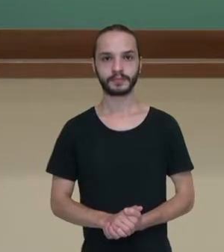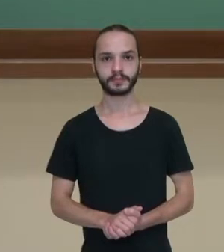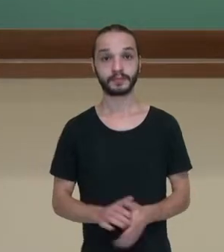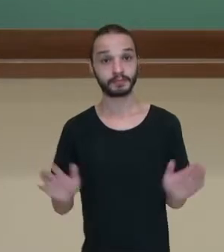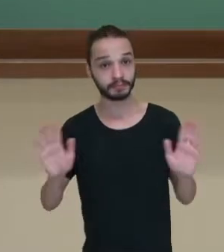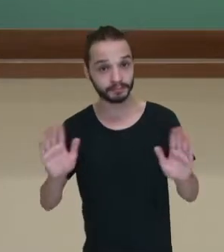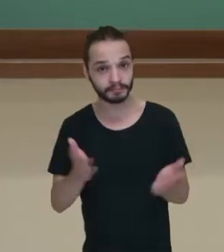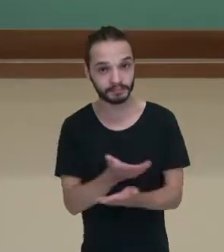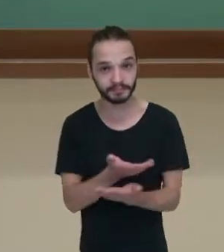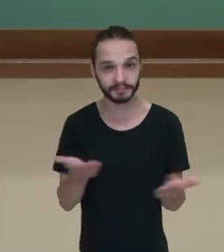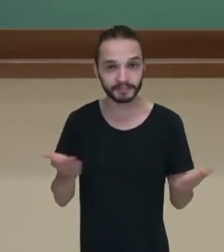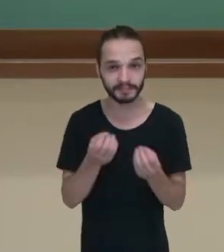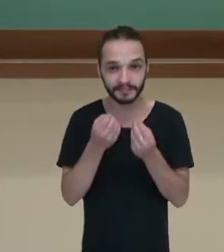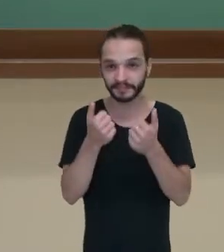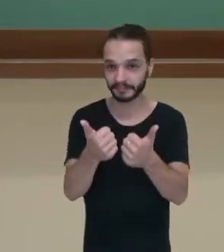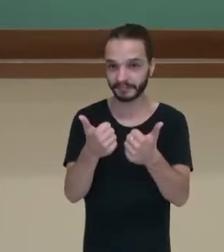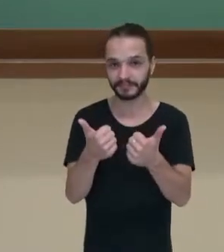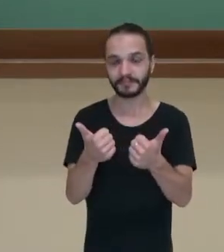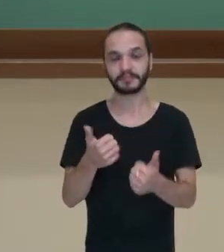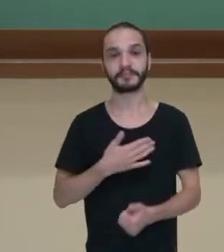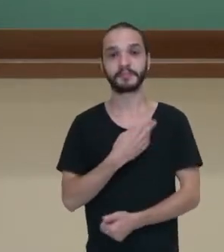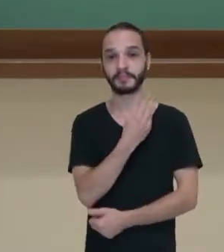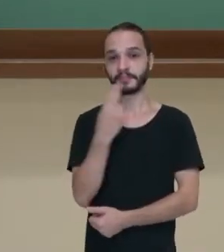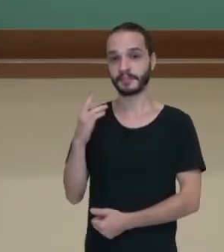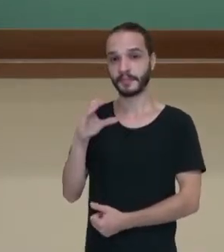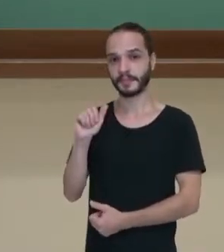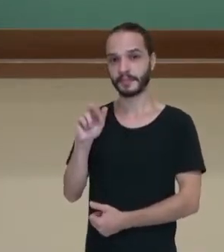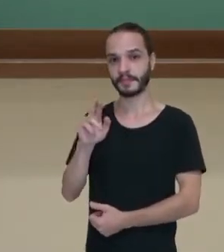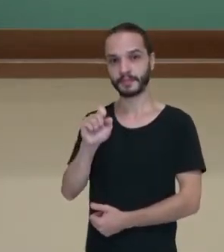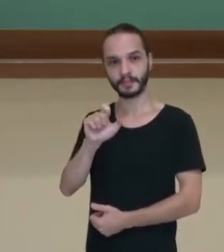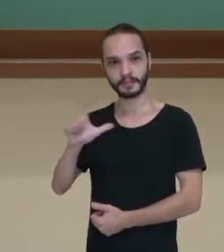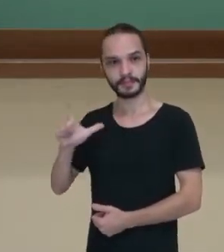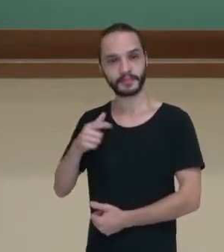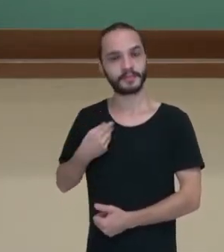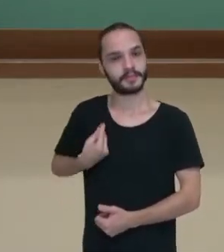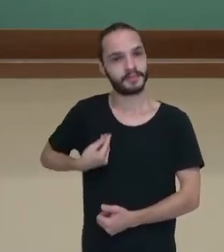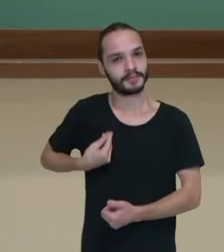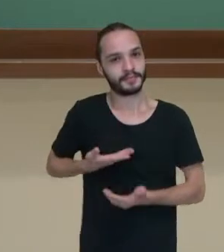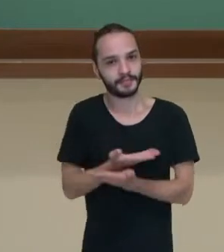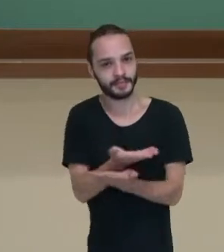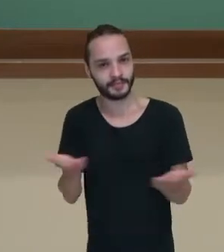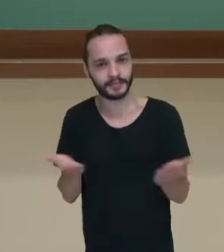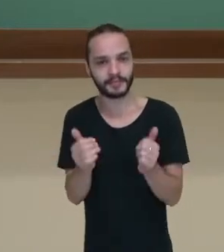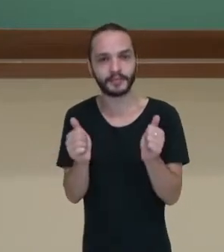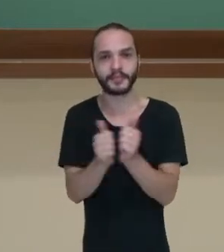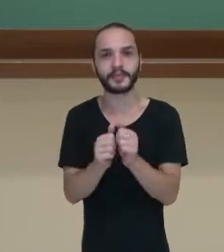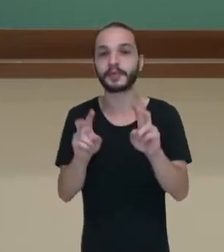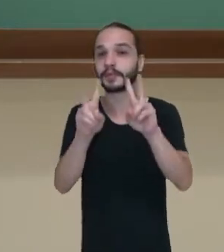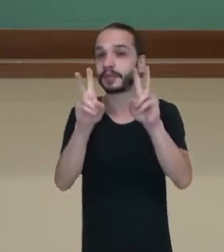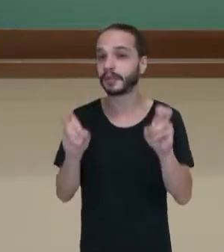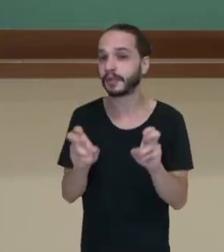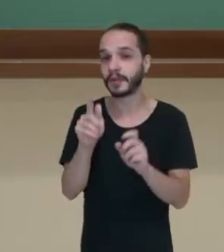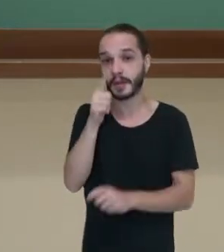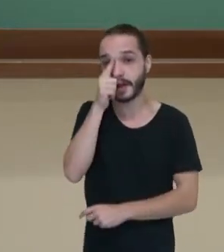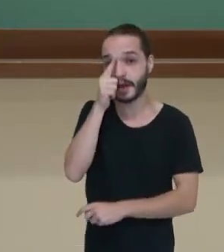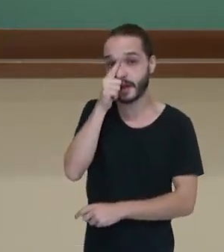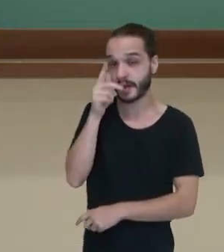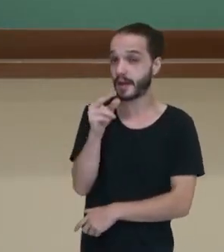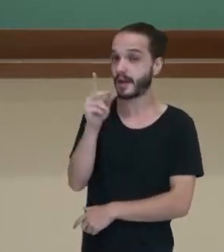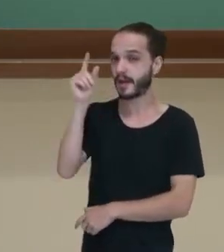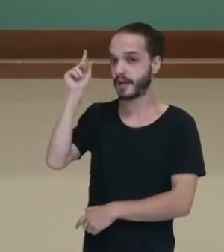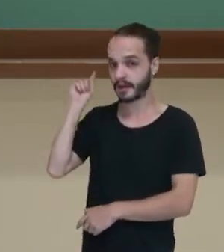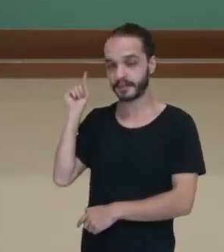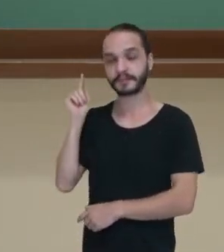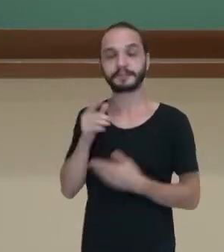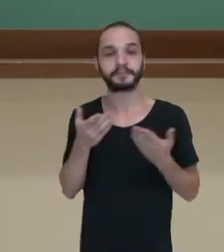E aí, pessoal, tudo bem? O meu nome é Carol, eu vou estar com vocês hoje para falar um pouquinho de Grécia Antiga. Então,